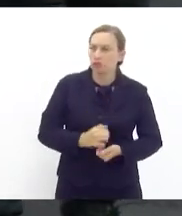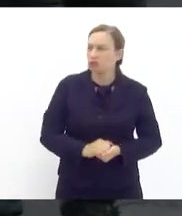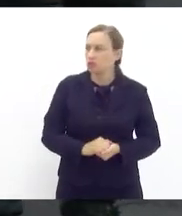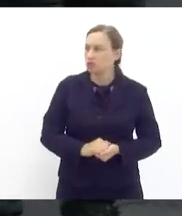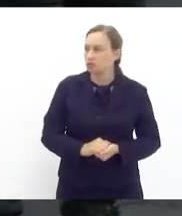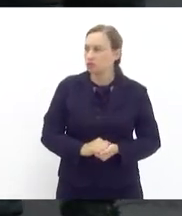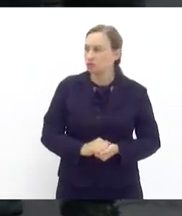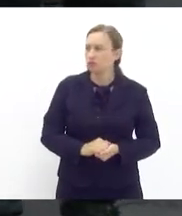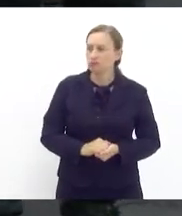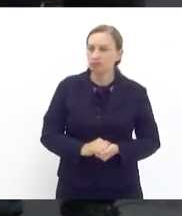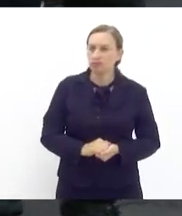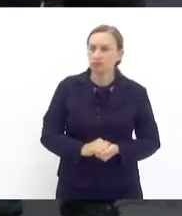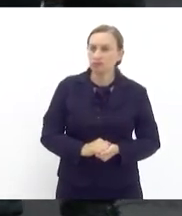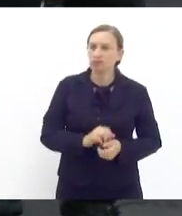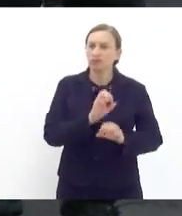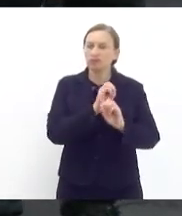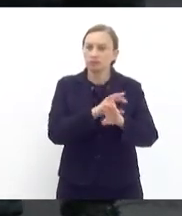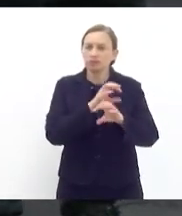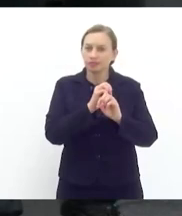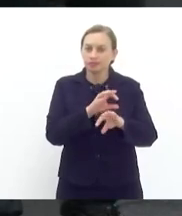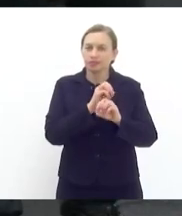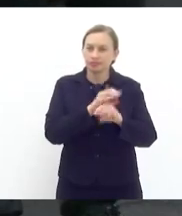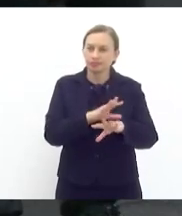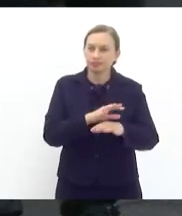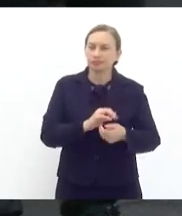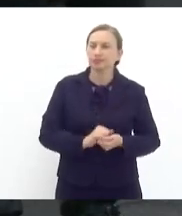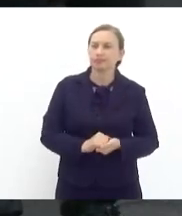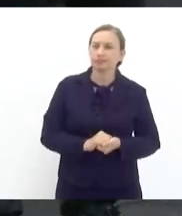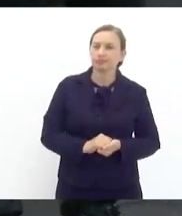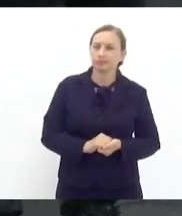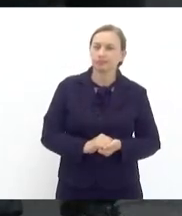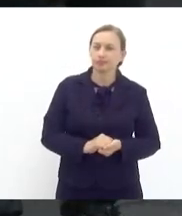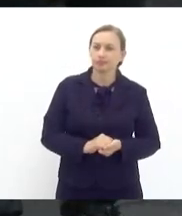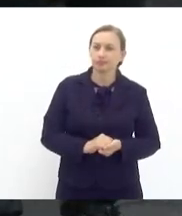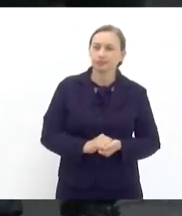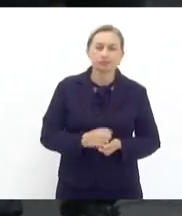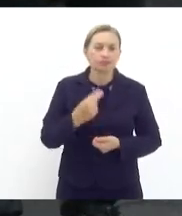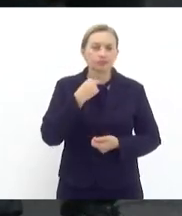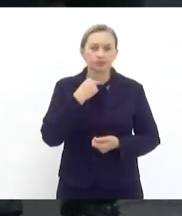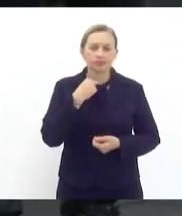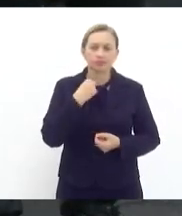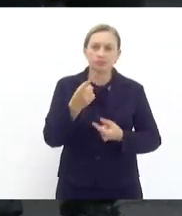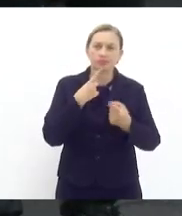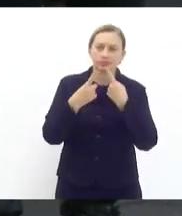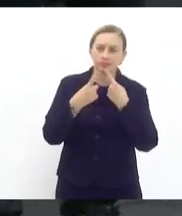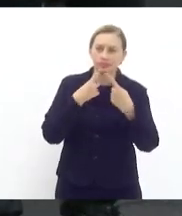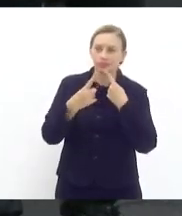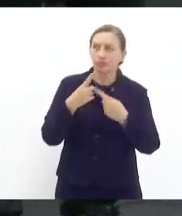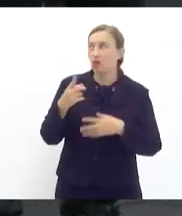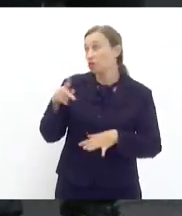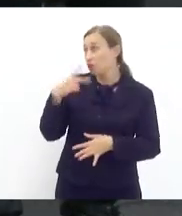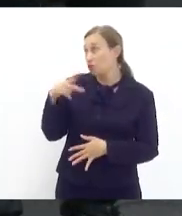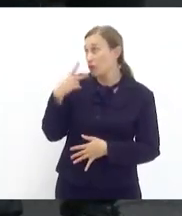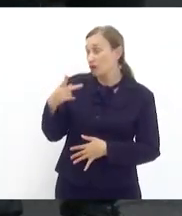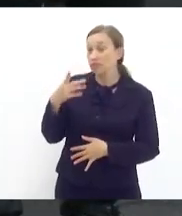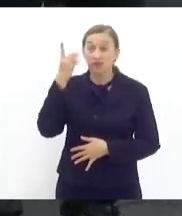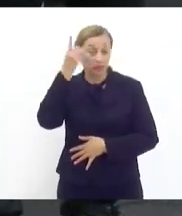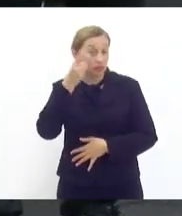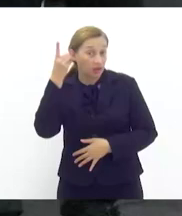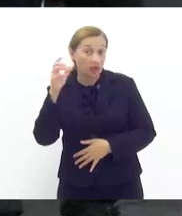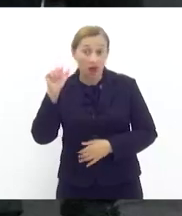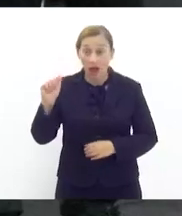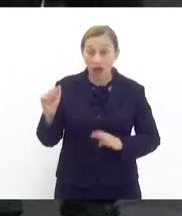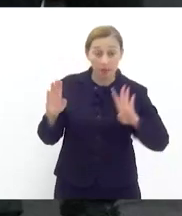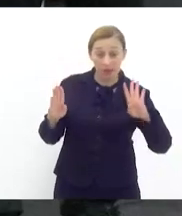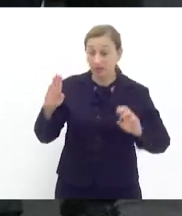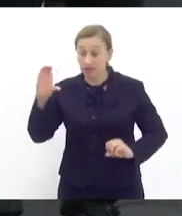questão da educação que a gente vem tratando aqui a gente não pode discutir e aí eu não estou falando para deputado A, B ou C